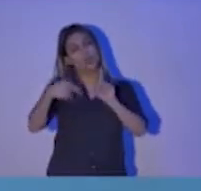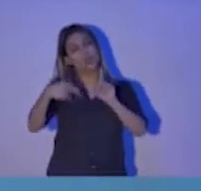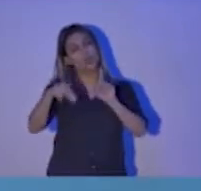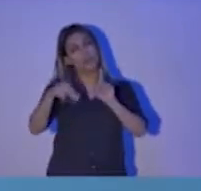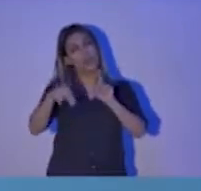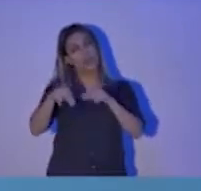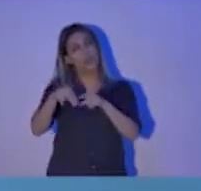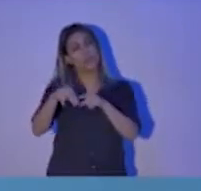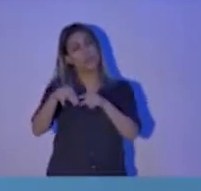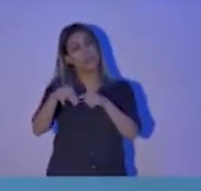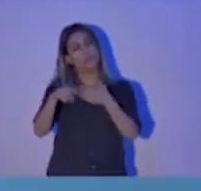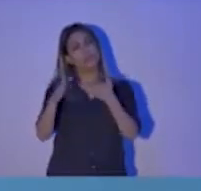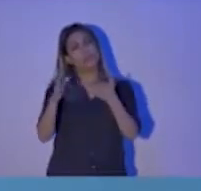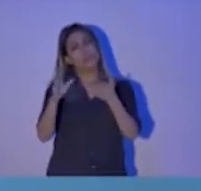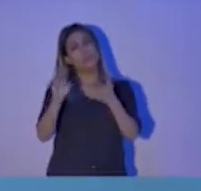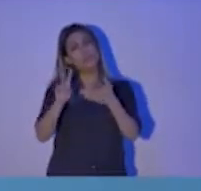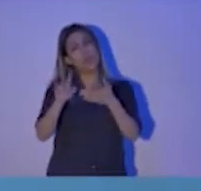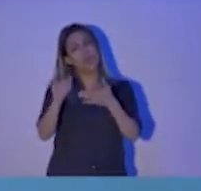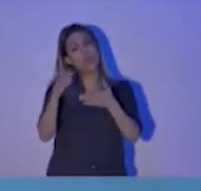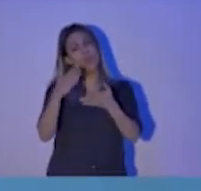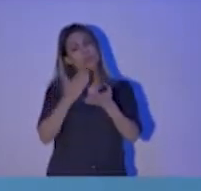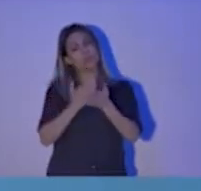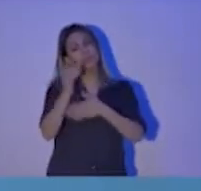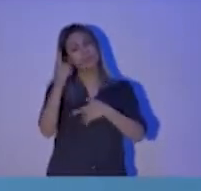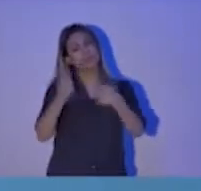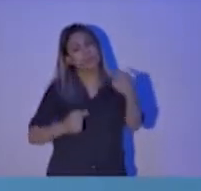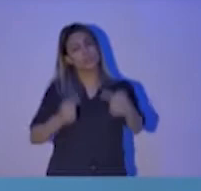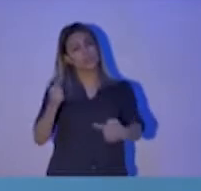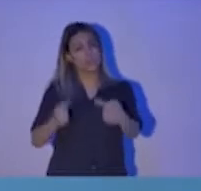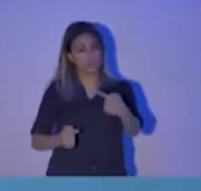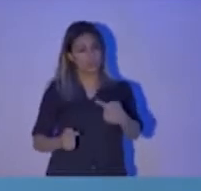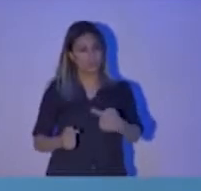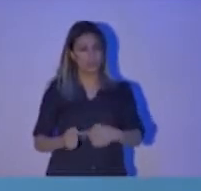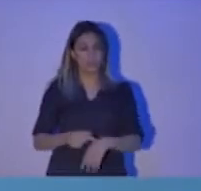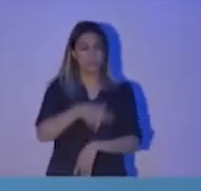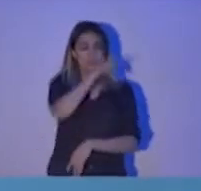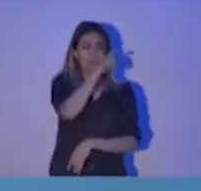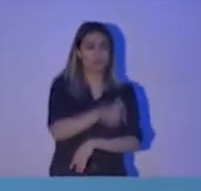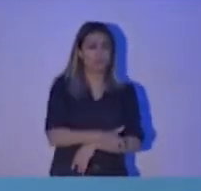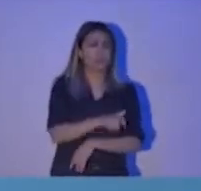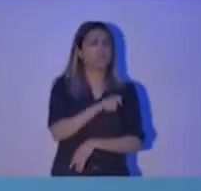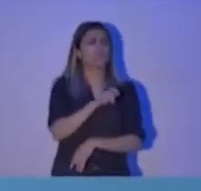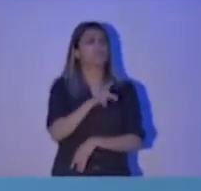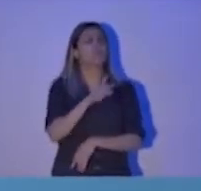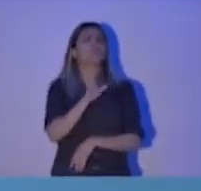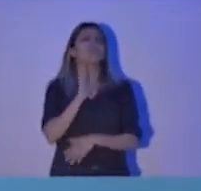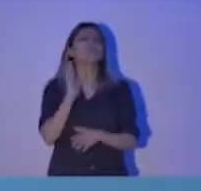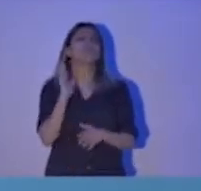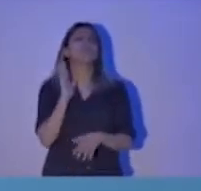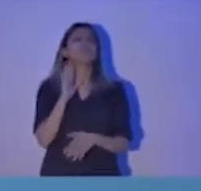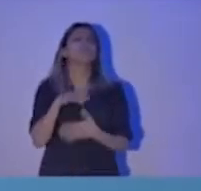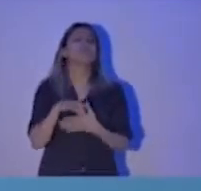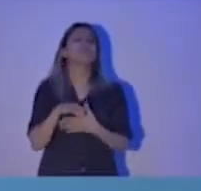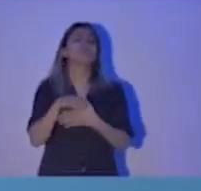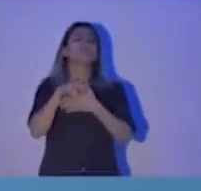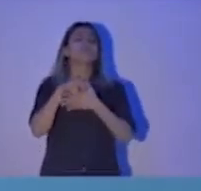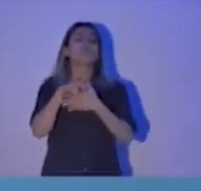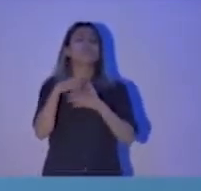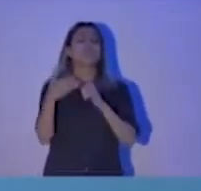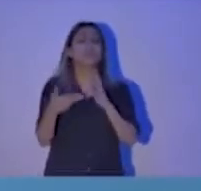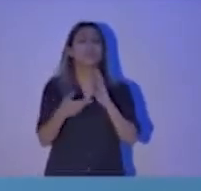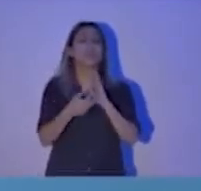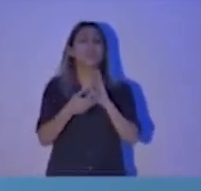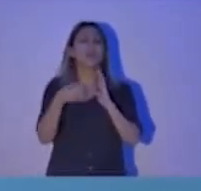presidente da Câmara, Rodrigo Maia, já a gente vem conversando com ele assim, sistematicamente sobre o Fundeb, e ele